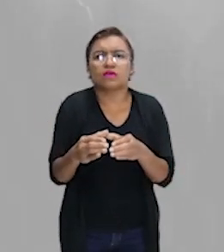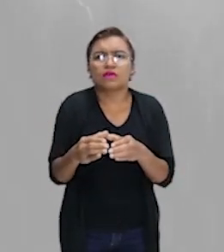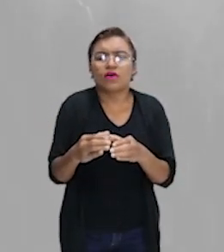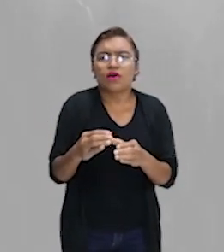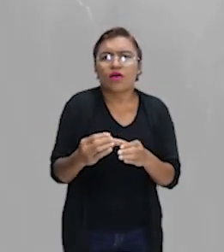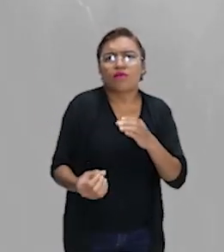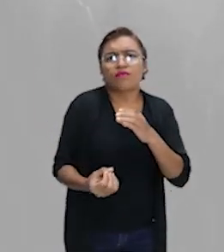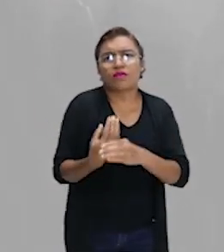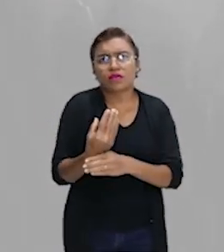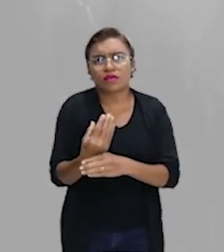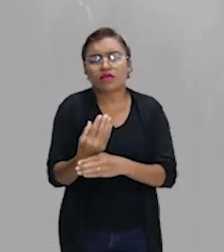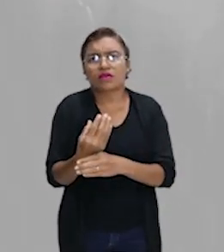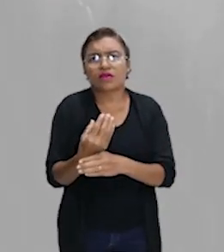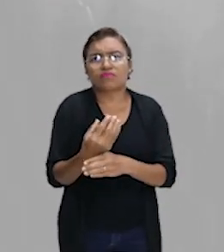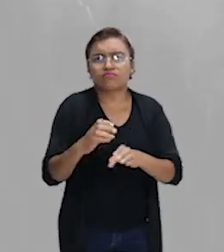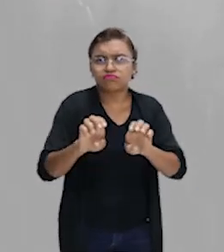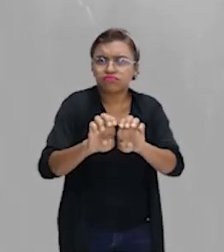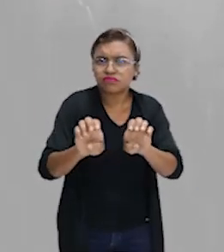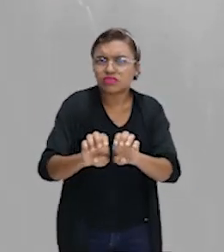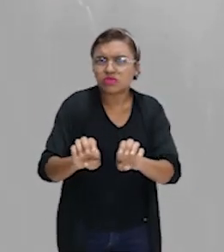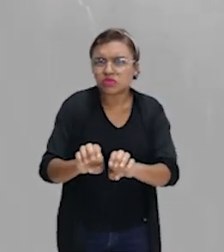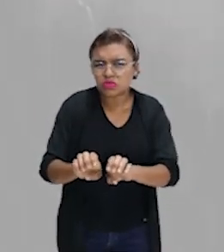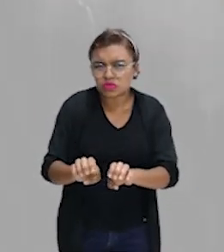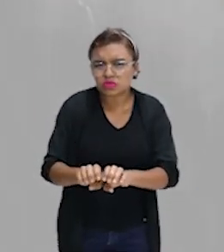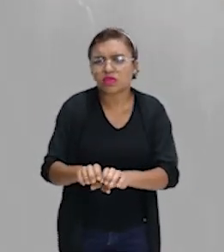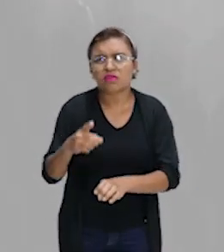essas estruturas que são muito belas. Show?